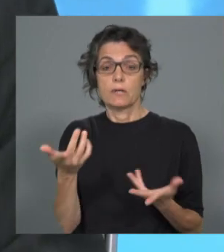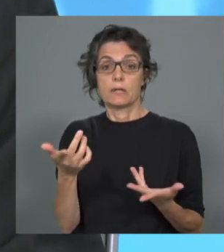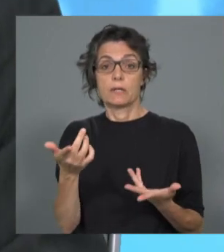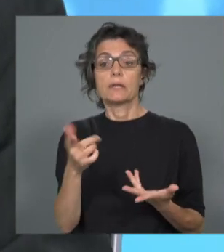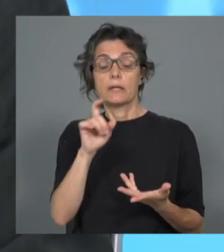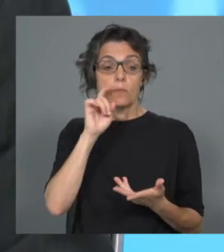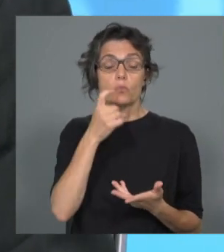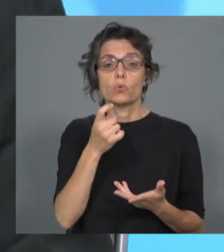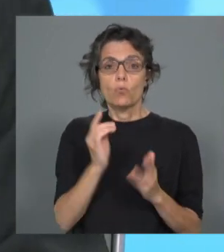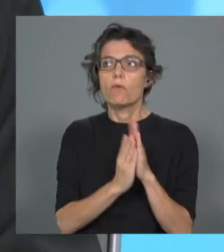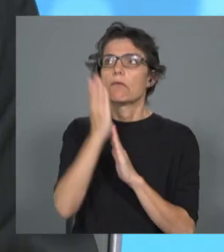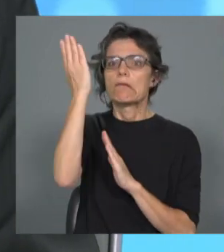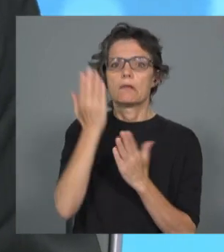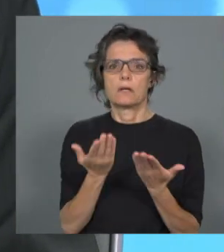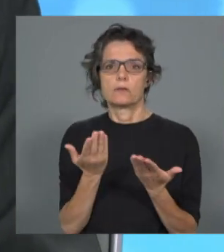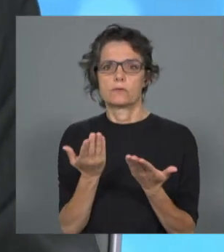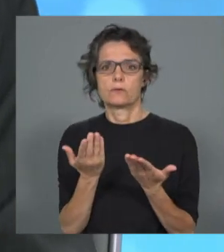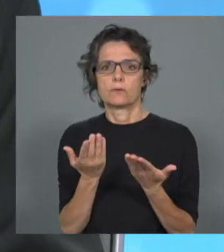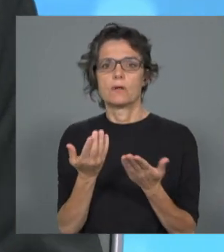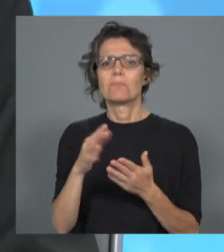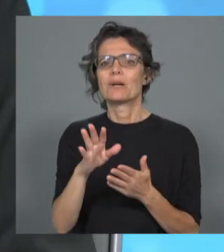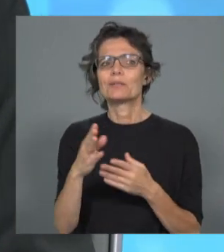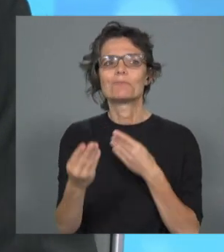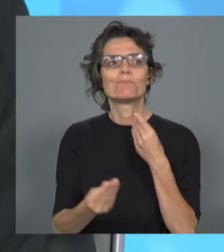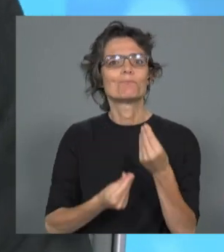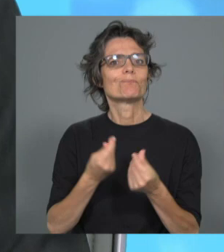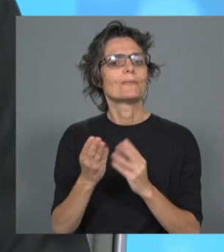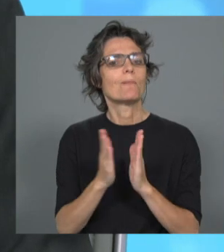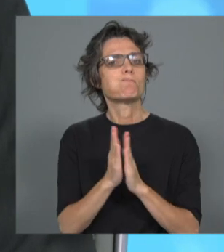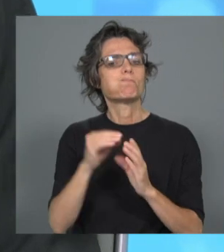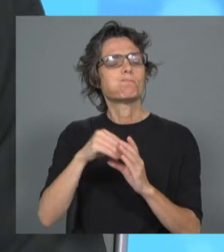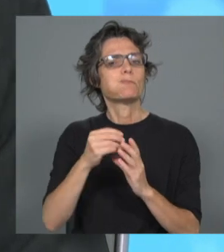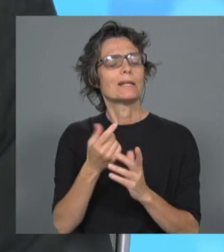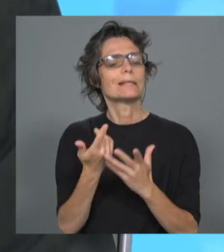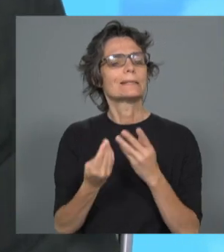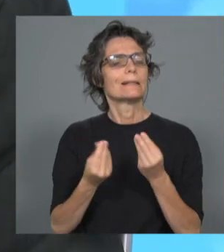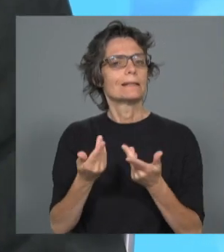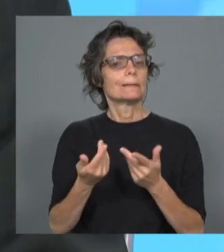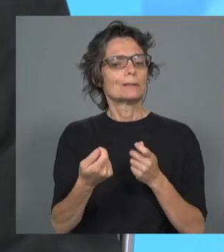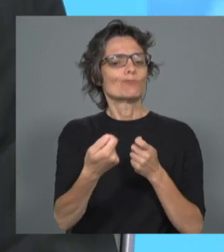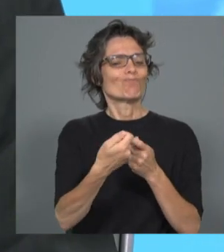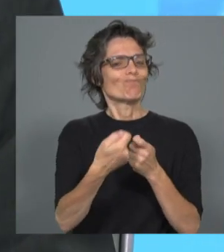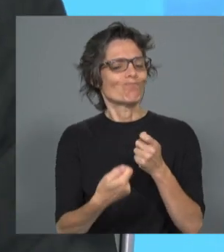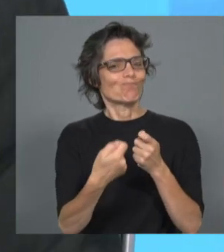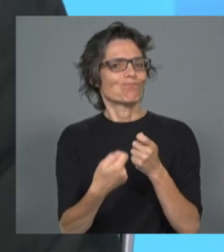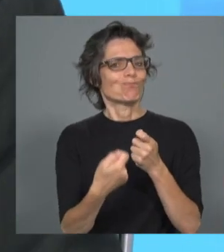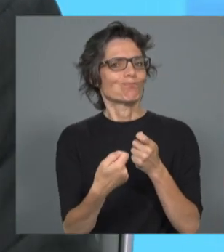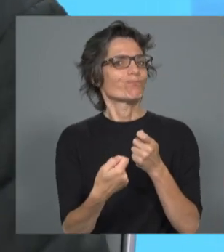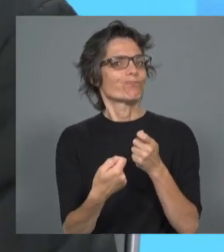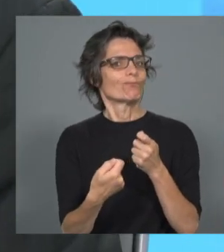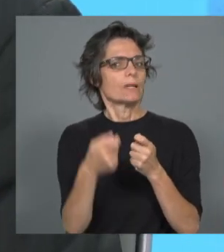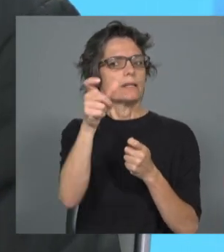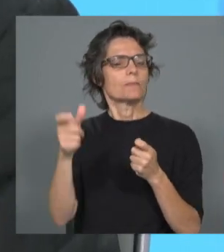de Deus, mas não encontram na Igreja aqueles sinais que gostariam de encontrar, ou até estão